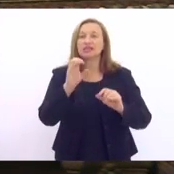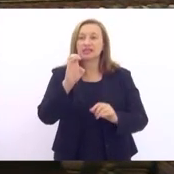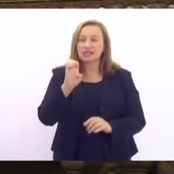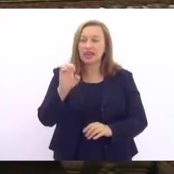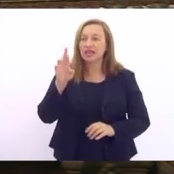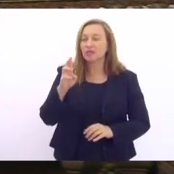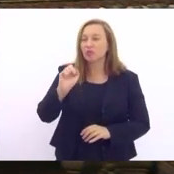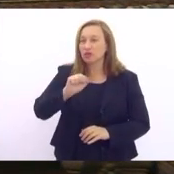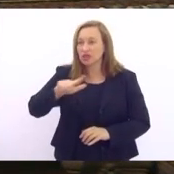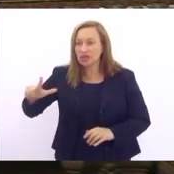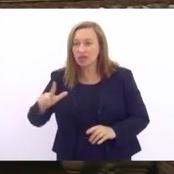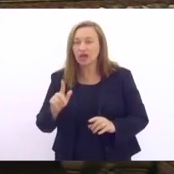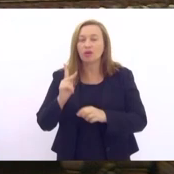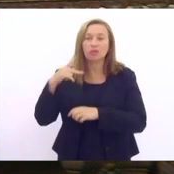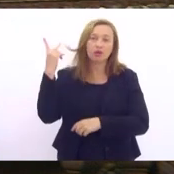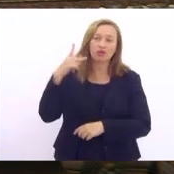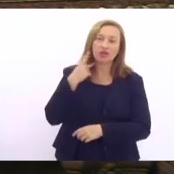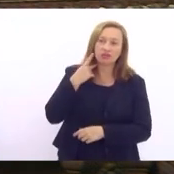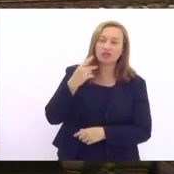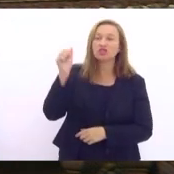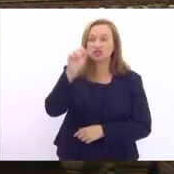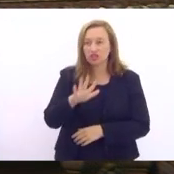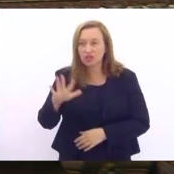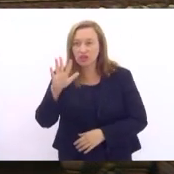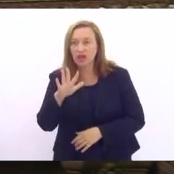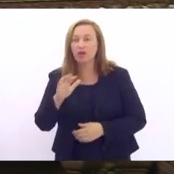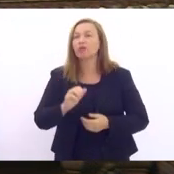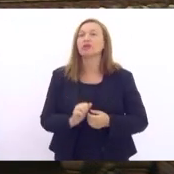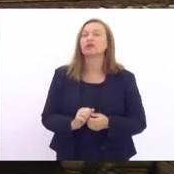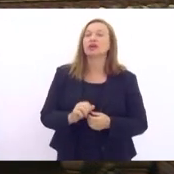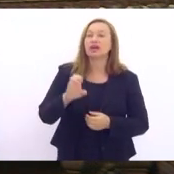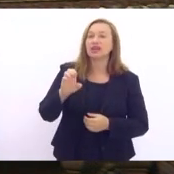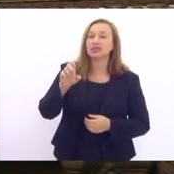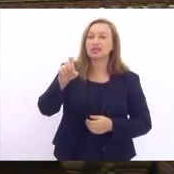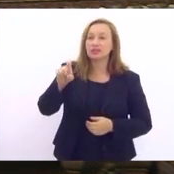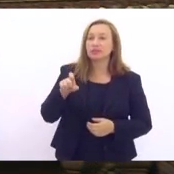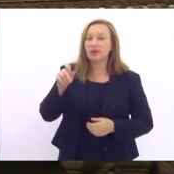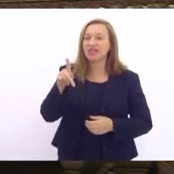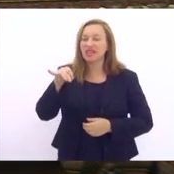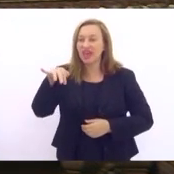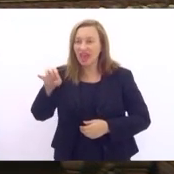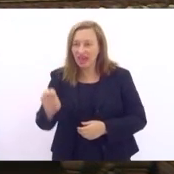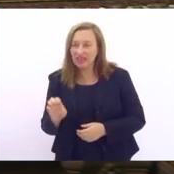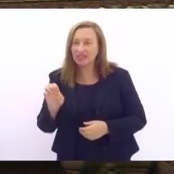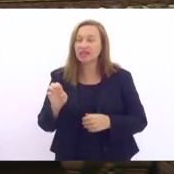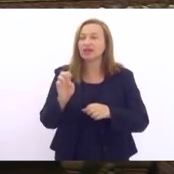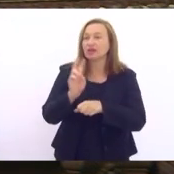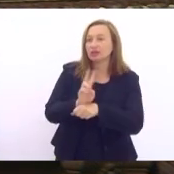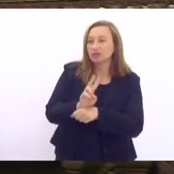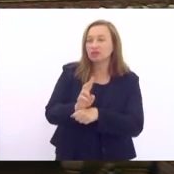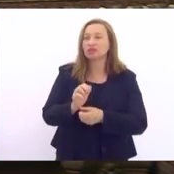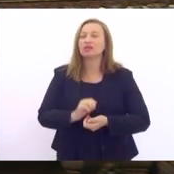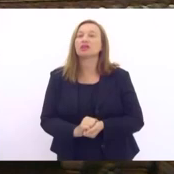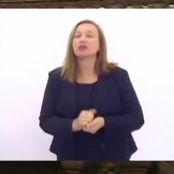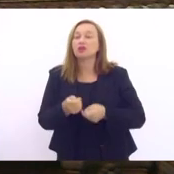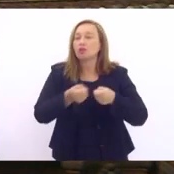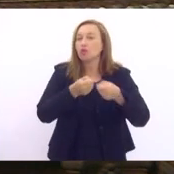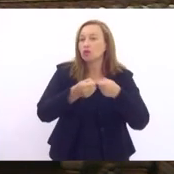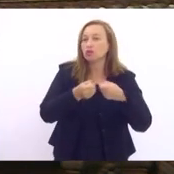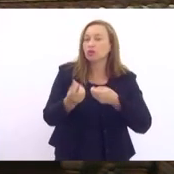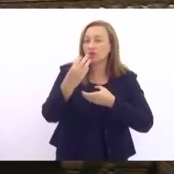Geral, Expediente, Protocolo e Portaria, Engenharia, Controle Interno,